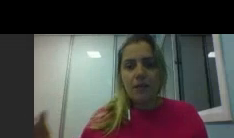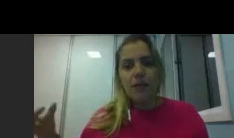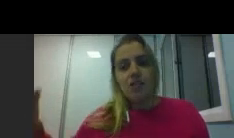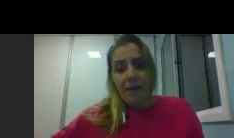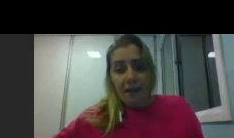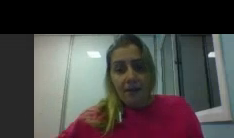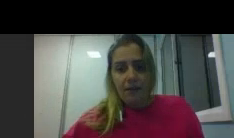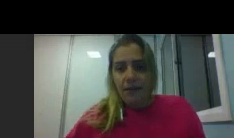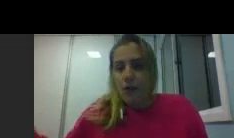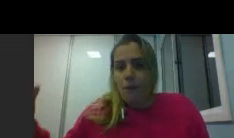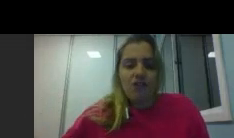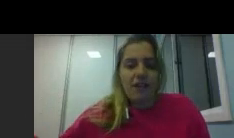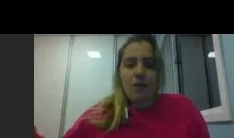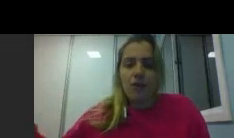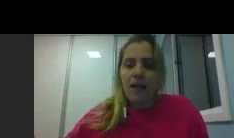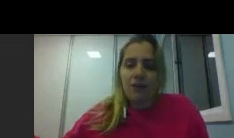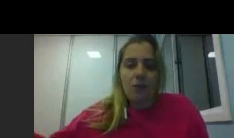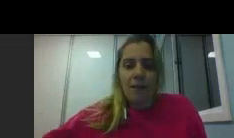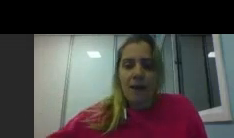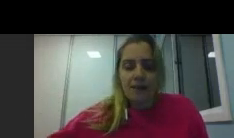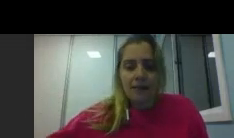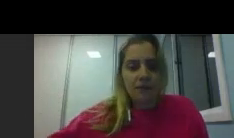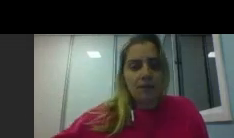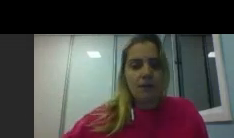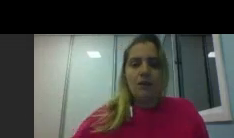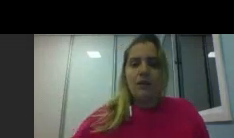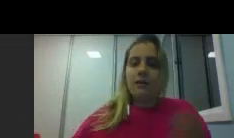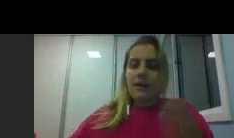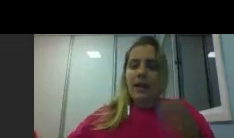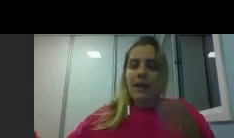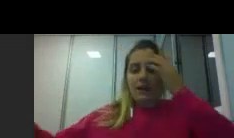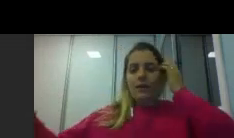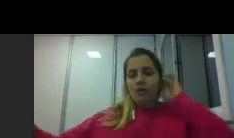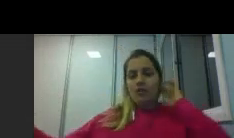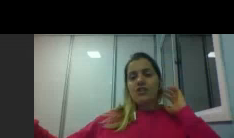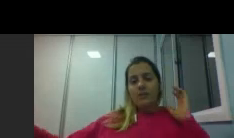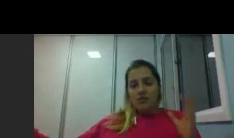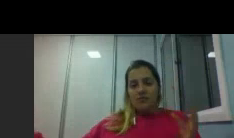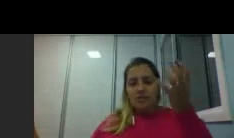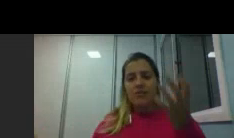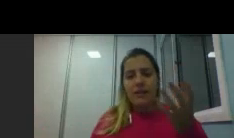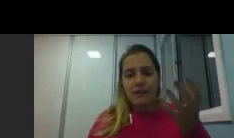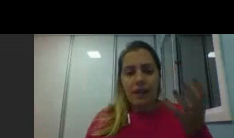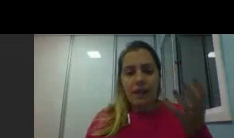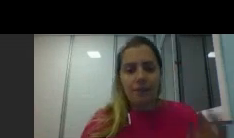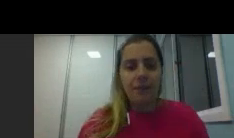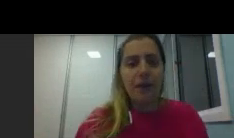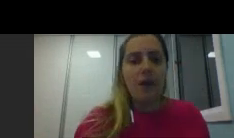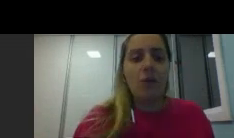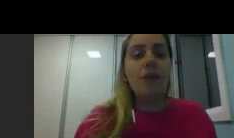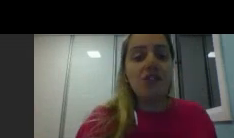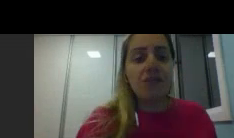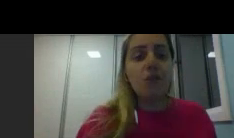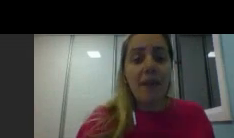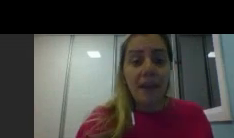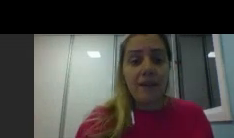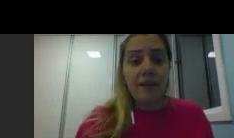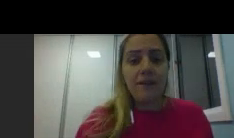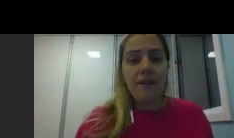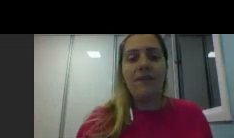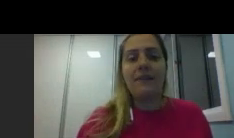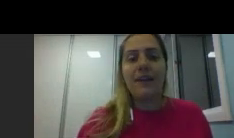aglutinina anti-B. Ele não pode ter contato com uma hemácia que tenha ali um aglutinogênio diferente do que ele tem. O